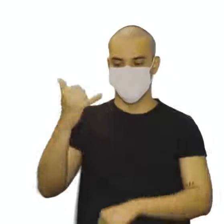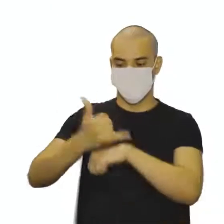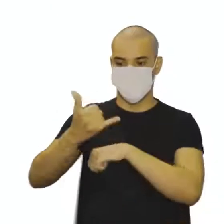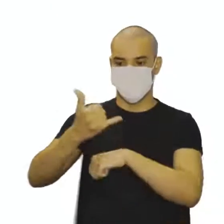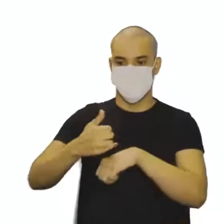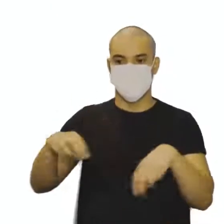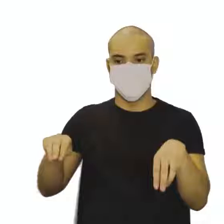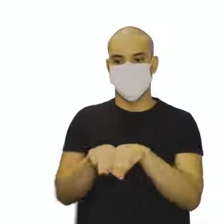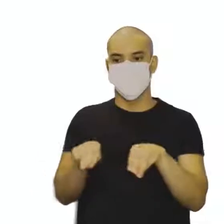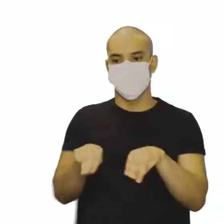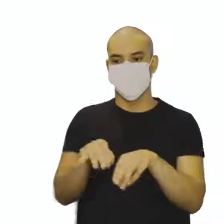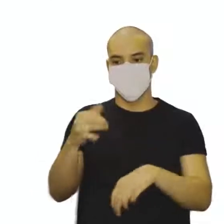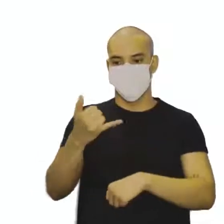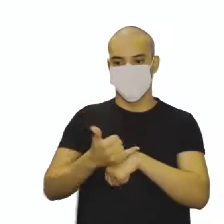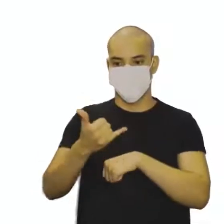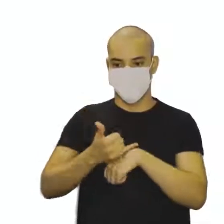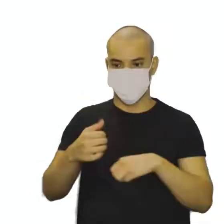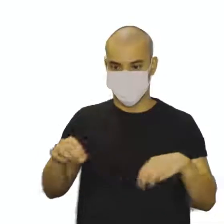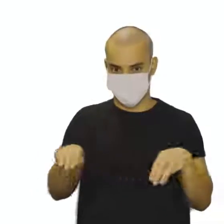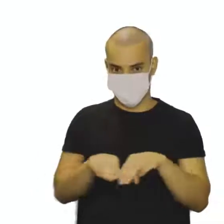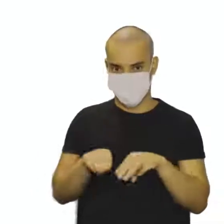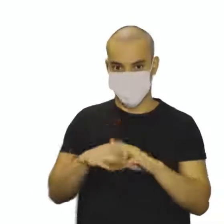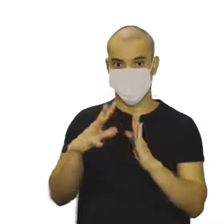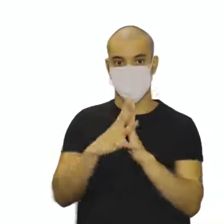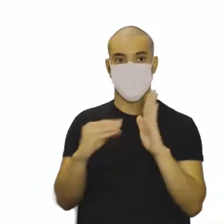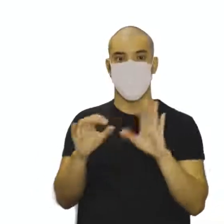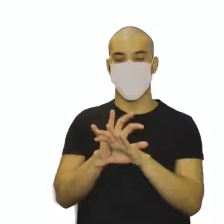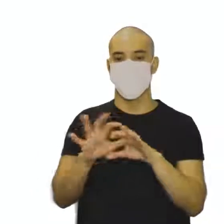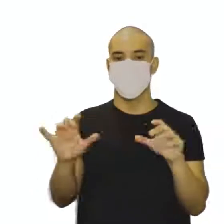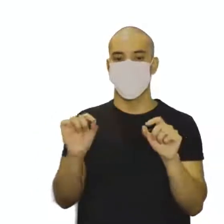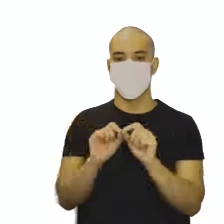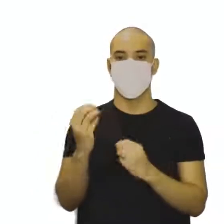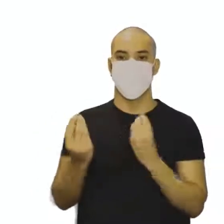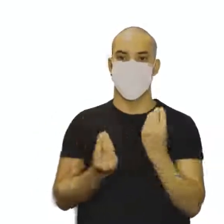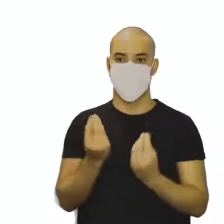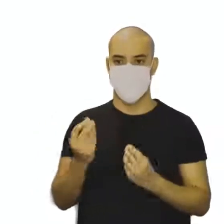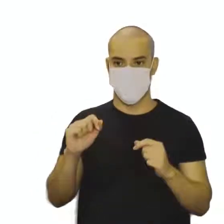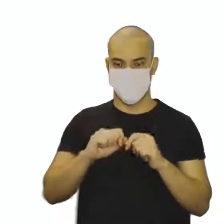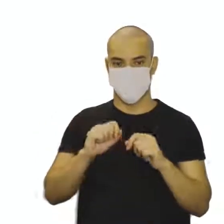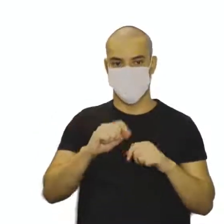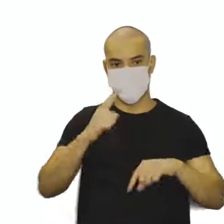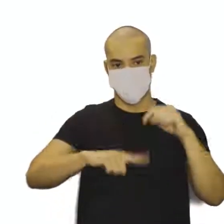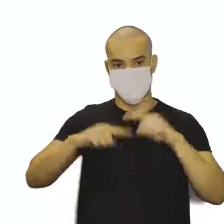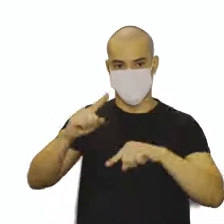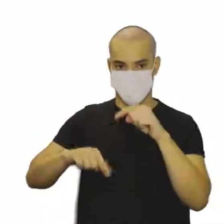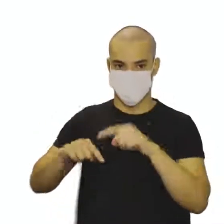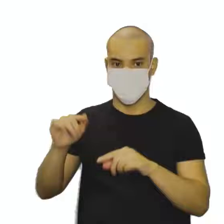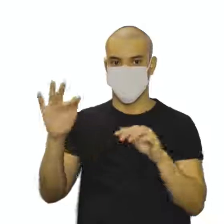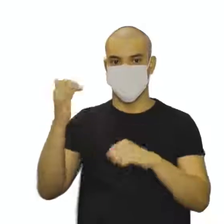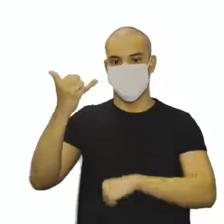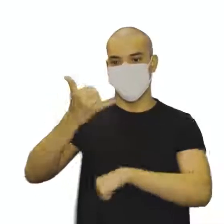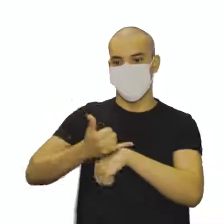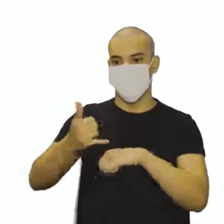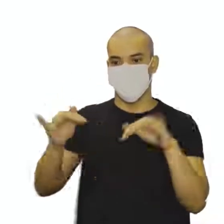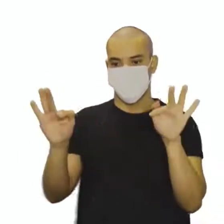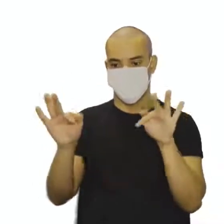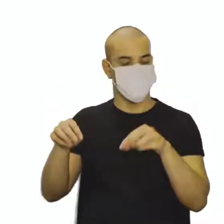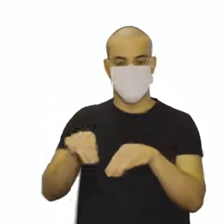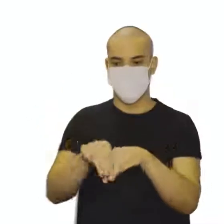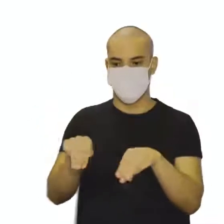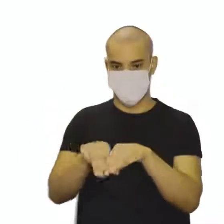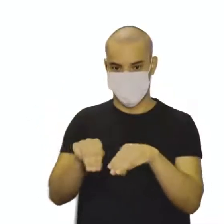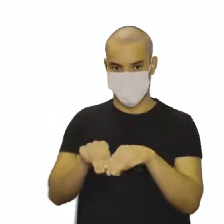ferromagnético, ok? Nestes modelos, o núcleo é feito de um material ferromagnético, o que resulta em